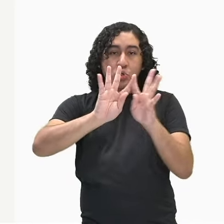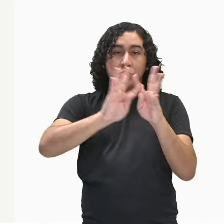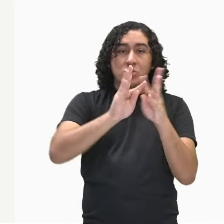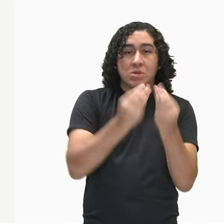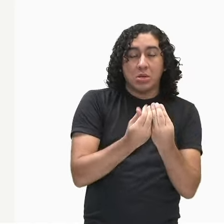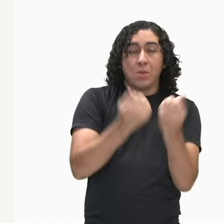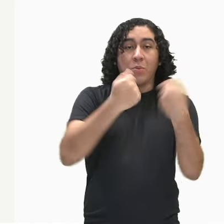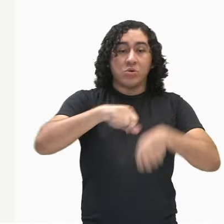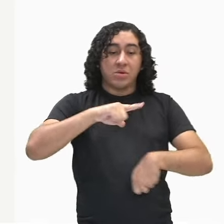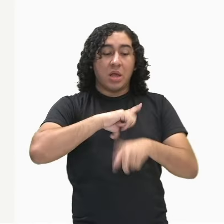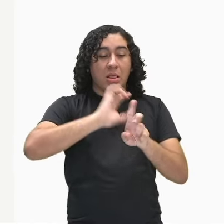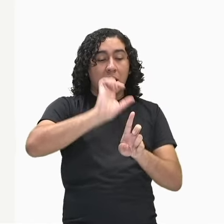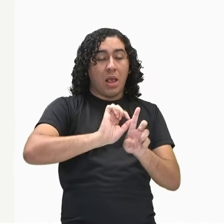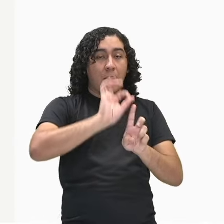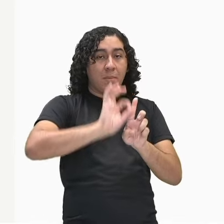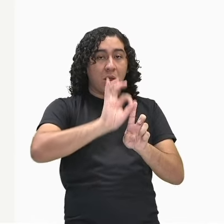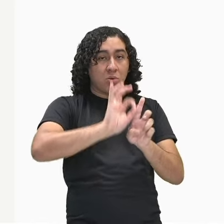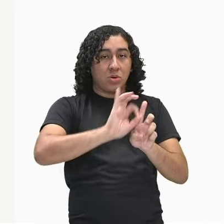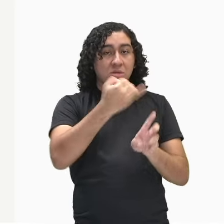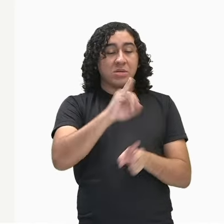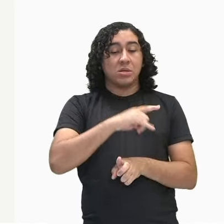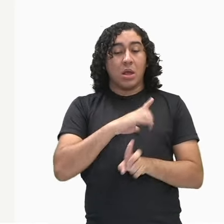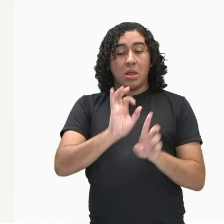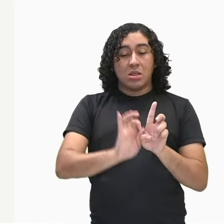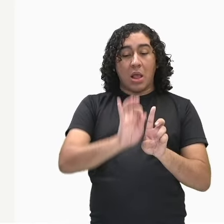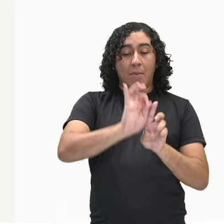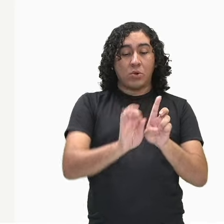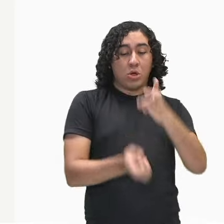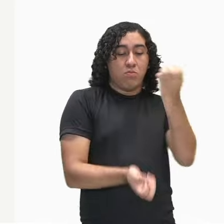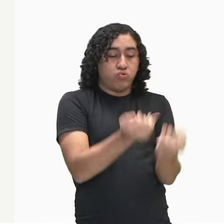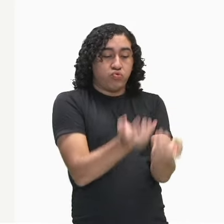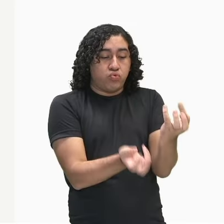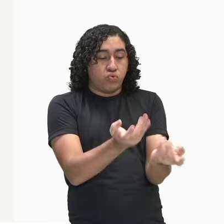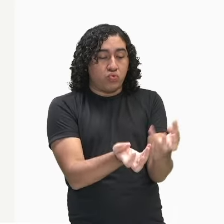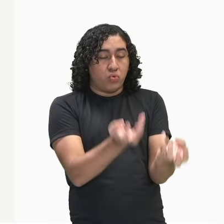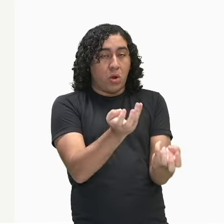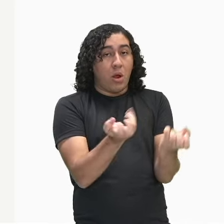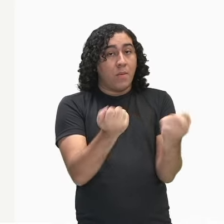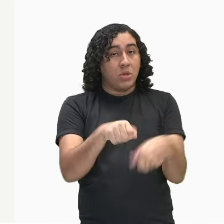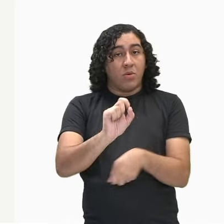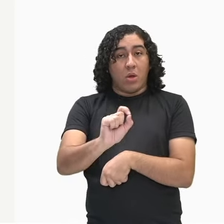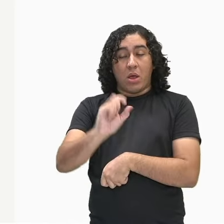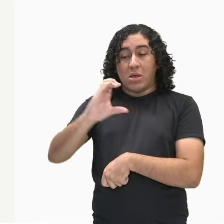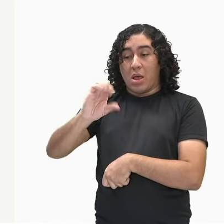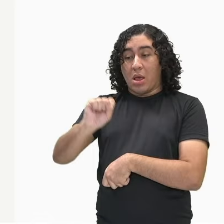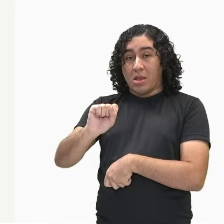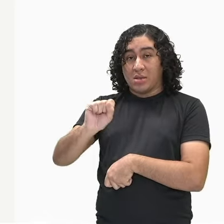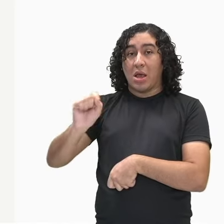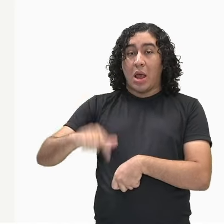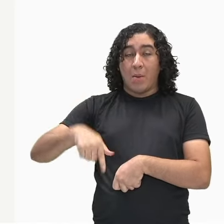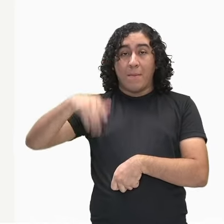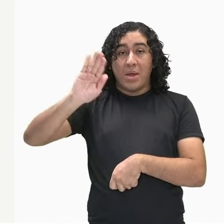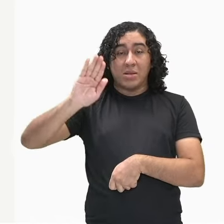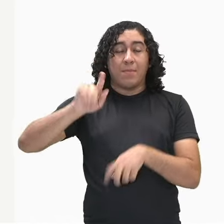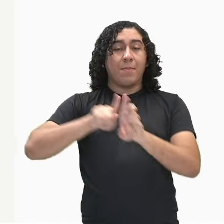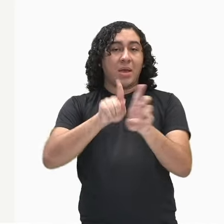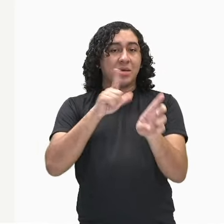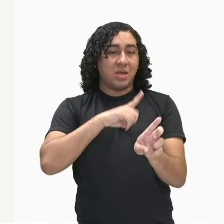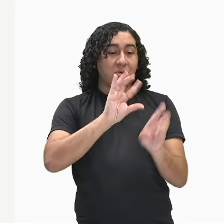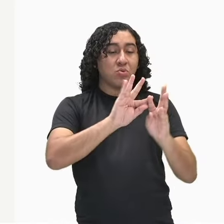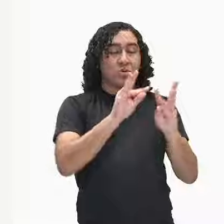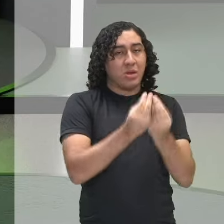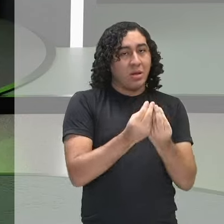esse processo. À medida que a gente vai aquecendo, nós podemos dissolver mais, mas existem substâncias que